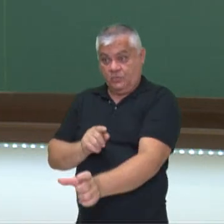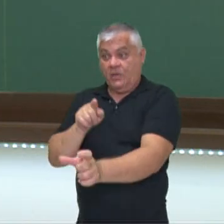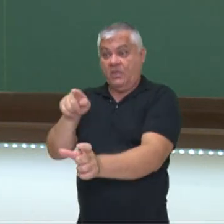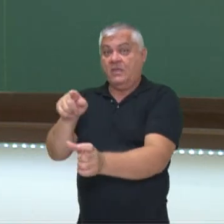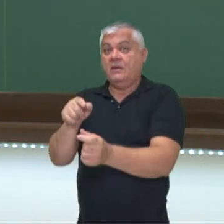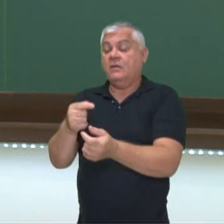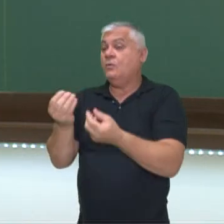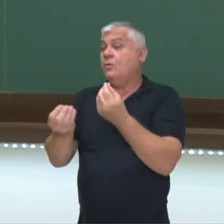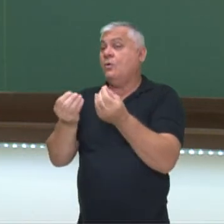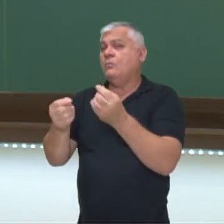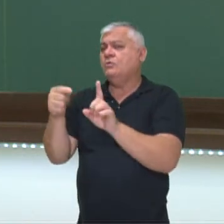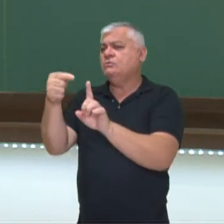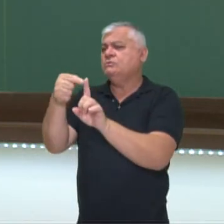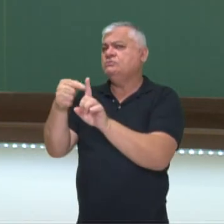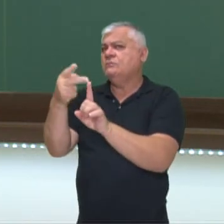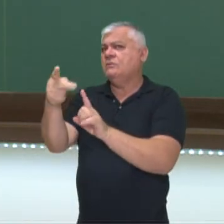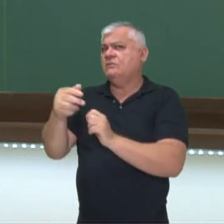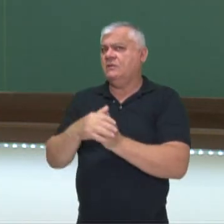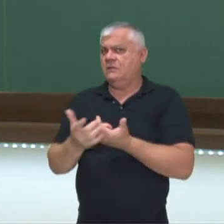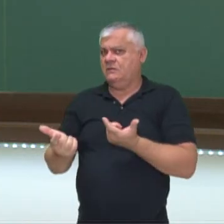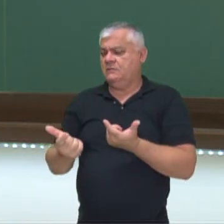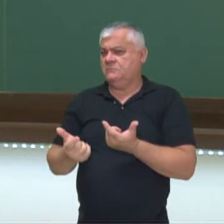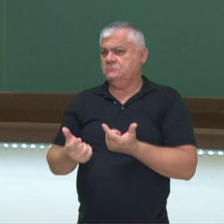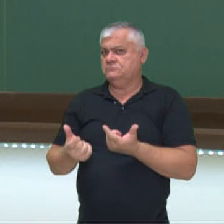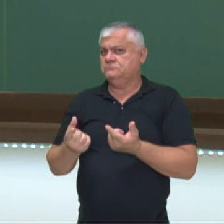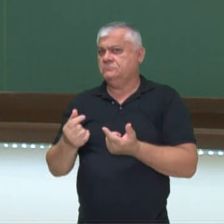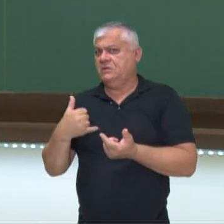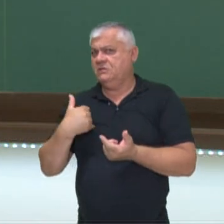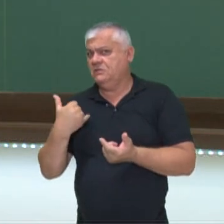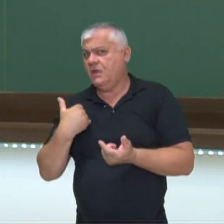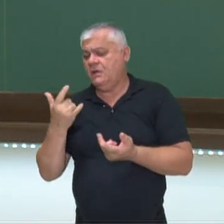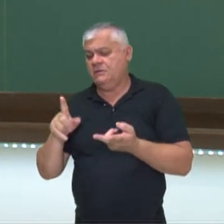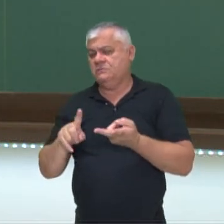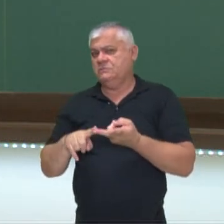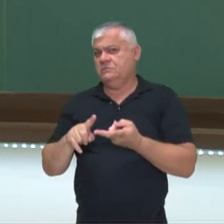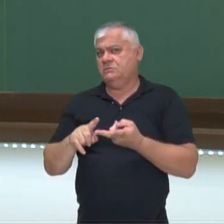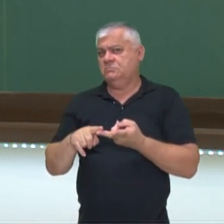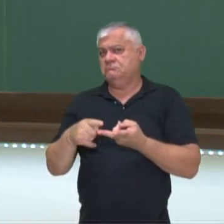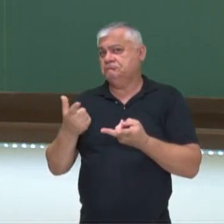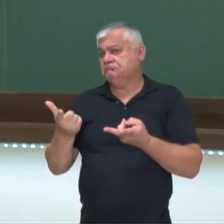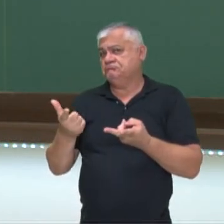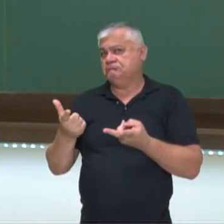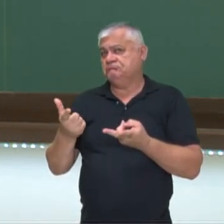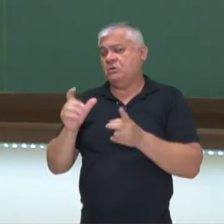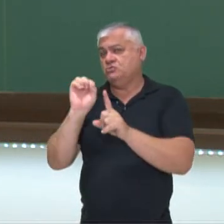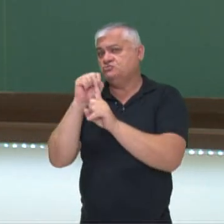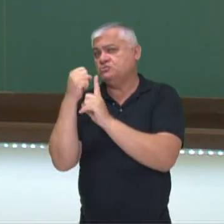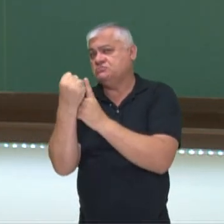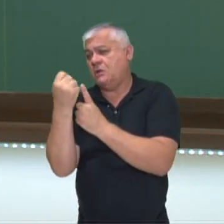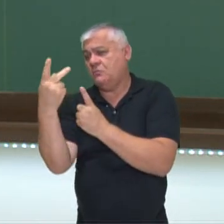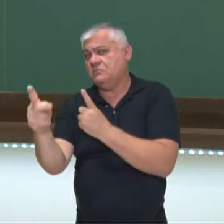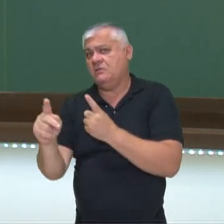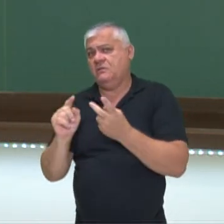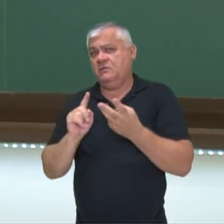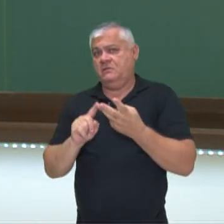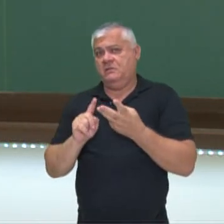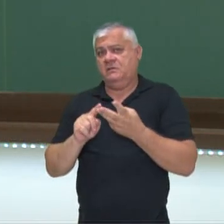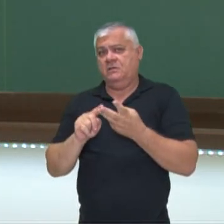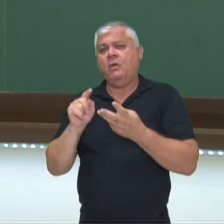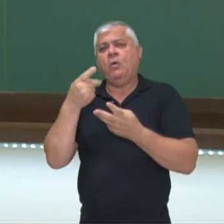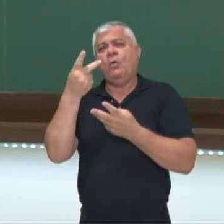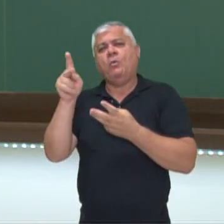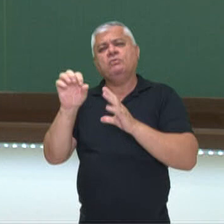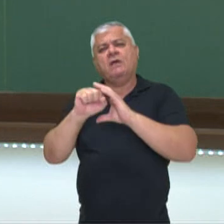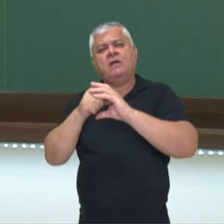tipo de categoria? A condição social, a sua idade e outras características que vão interferir, de certa forma,